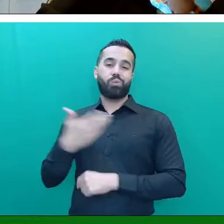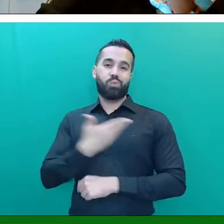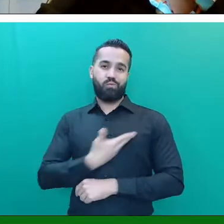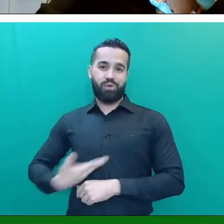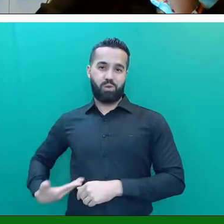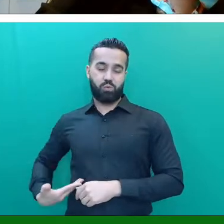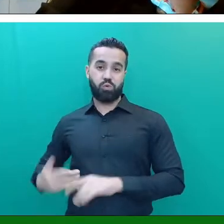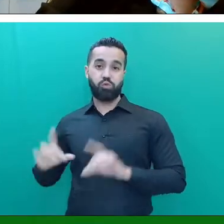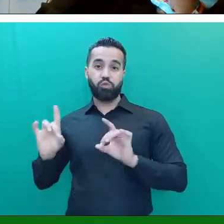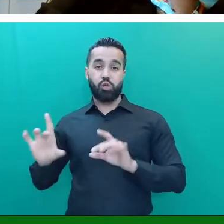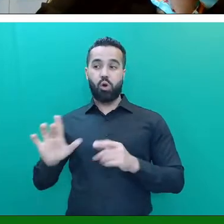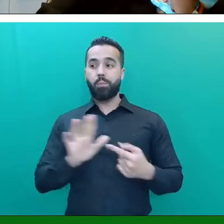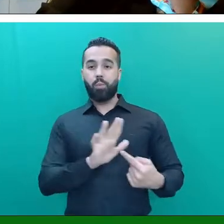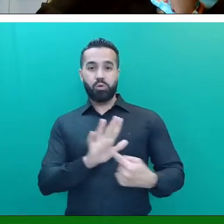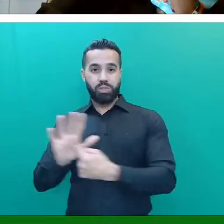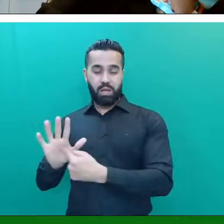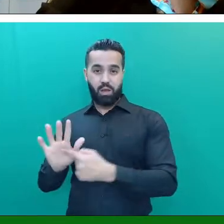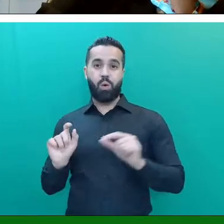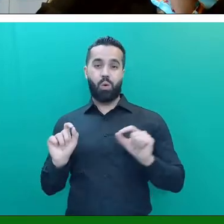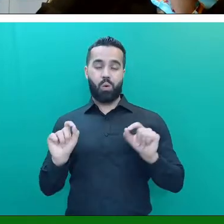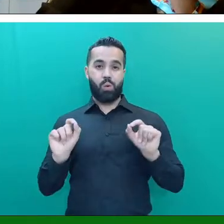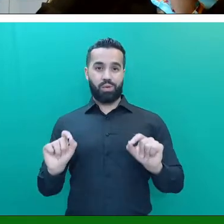mais claramente